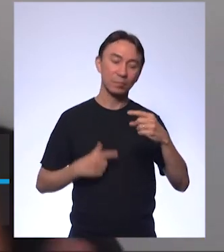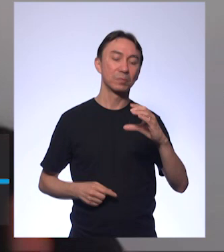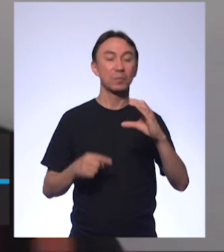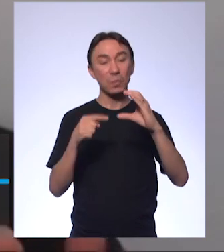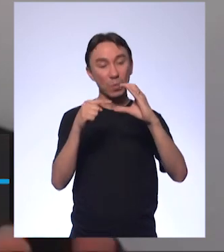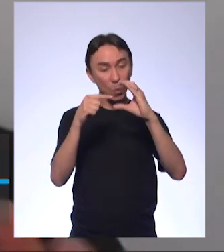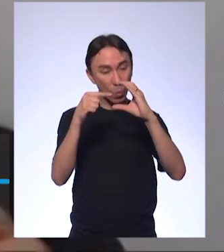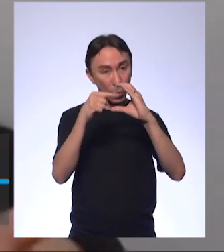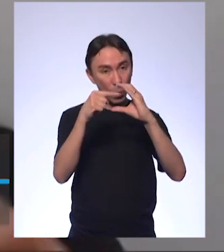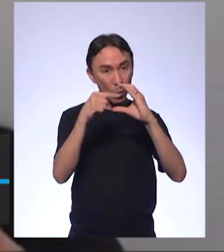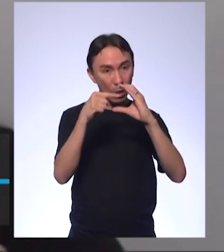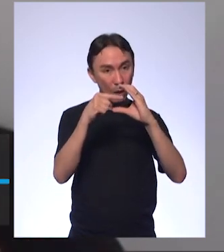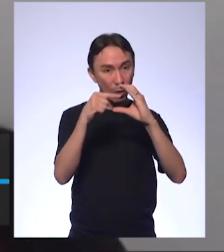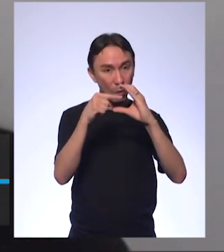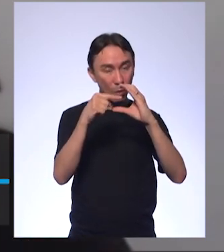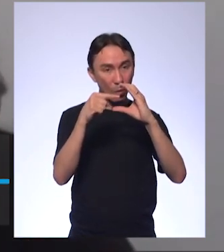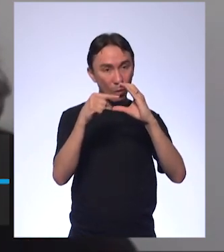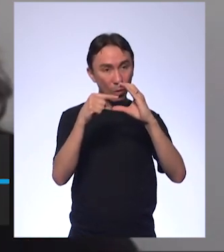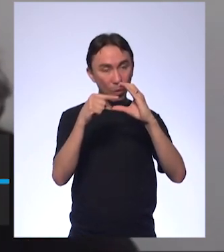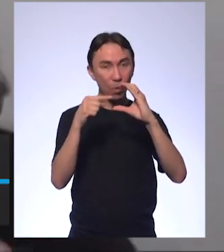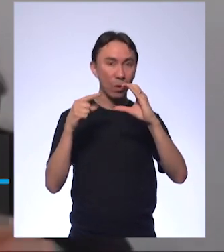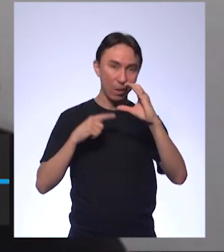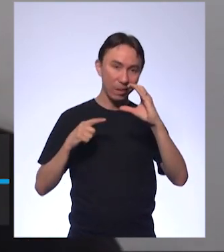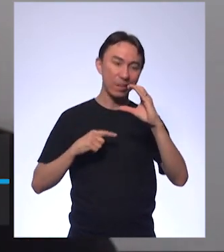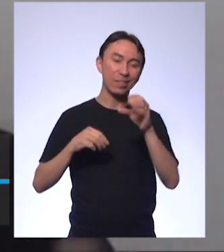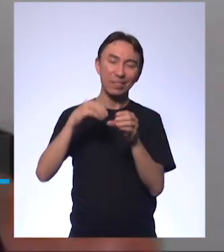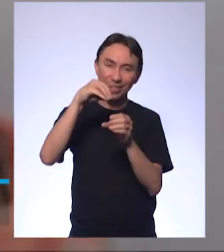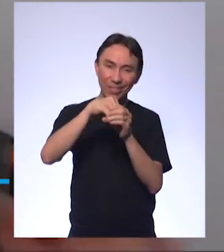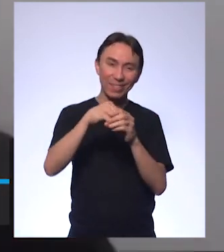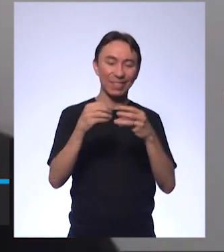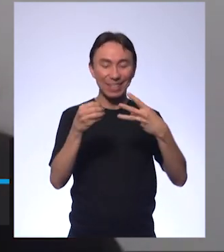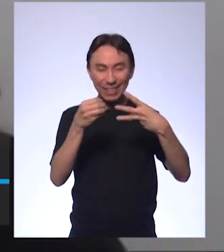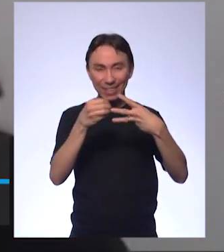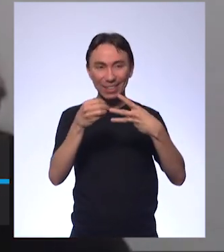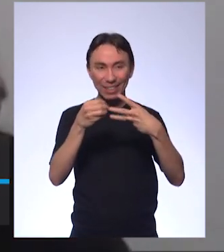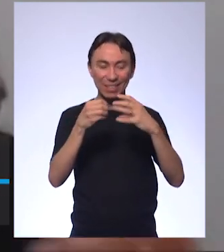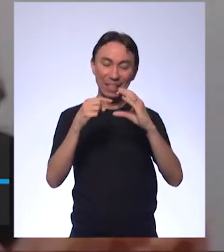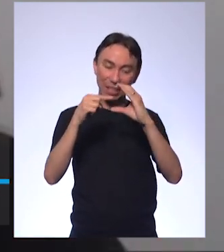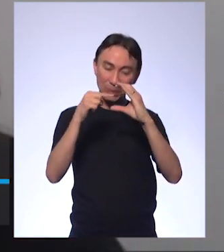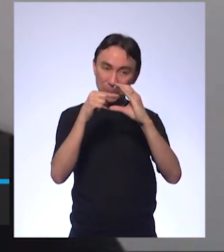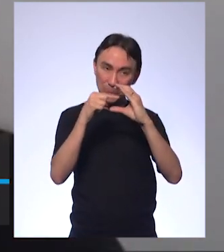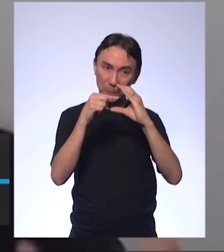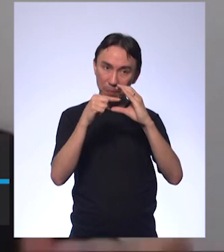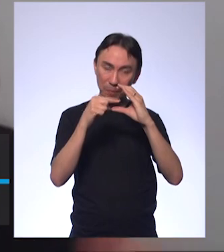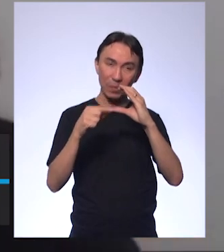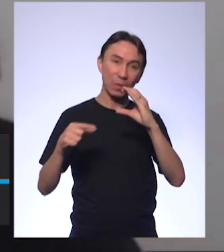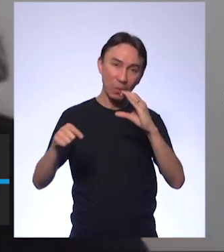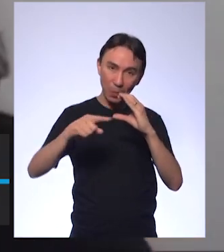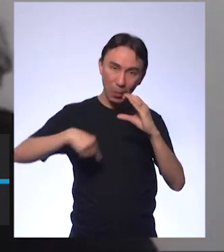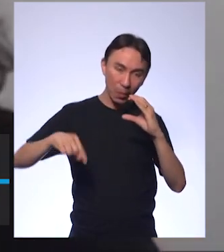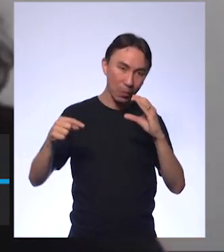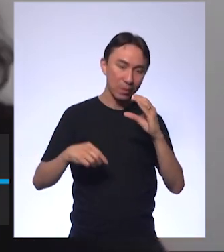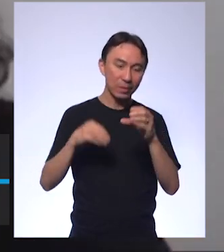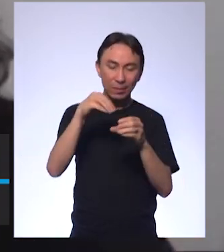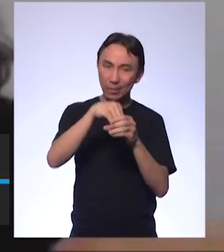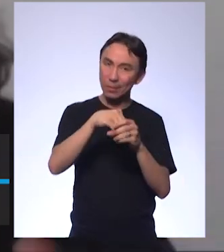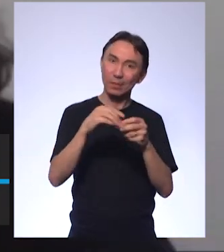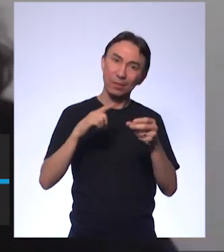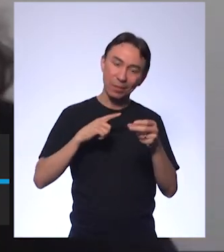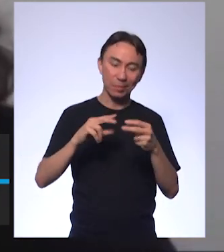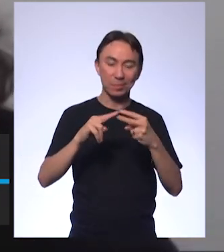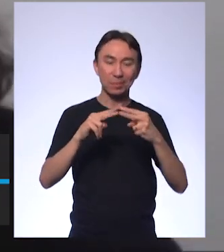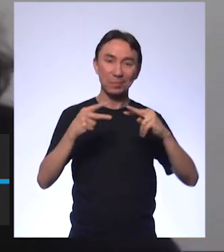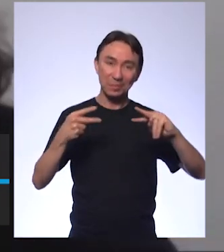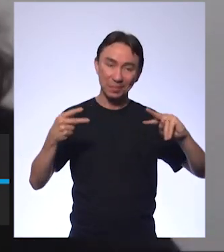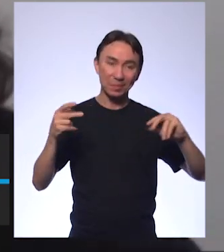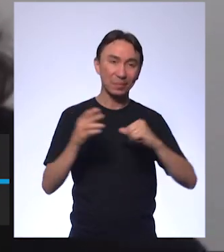mostrando essa região aí interna da célula, onde está justamente localizado o nosso material genético, né? E